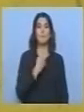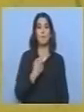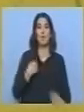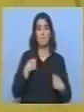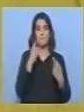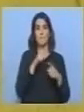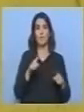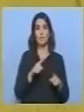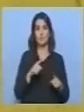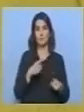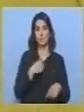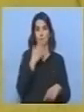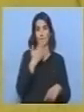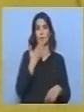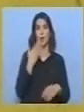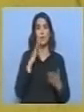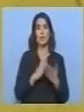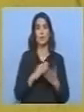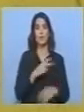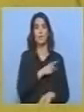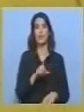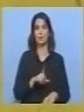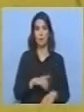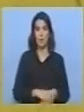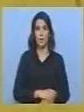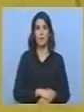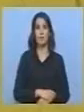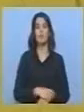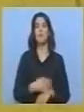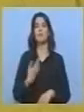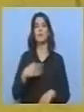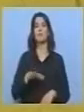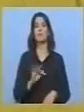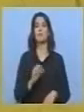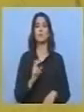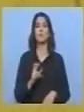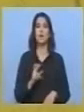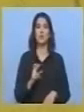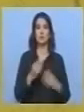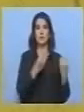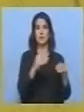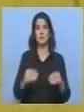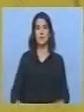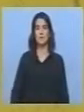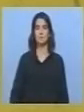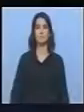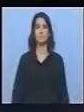Sousa desse a última aula na Universidade de Lisboa. Foram mais de 40 anos a ensinar.